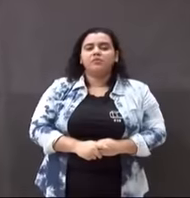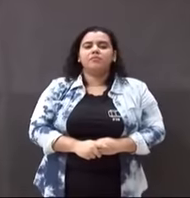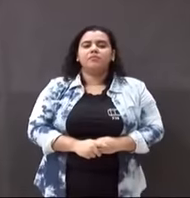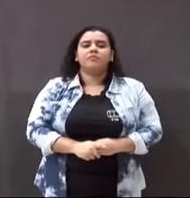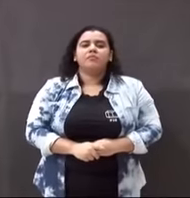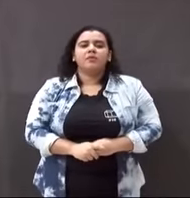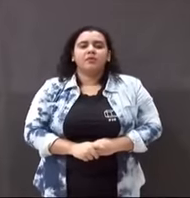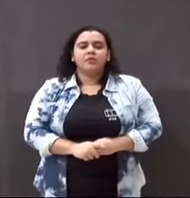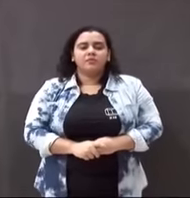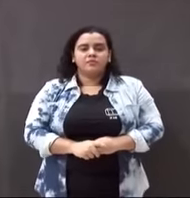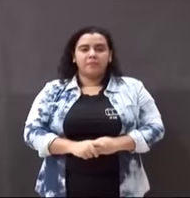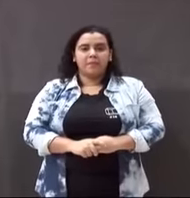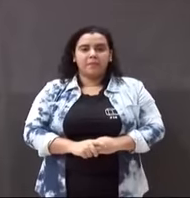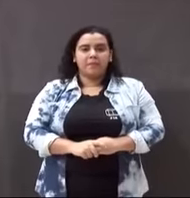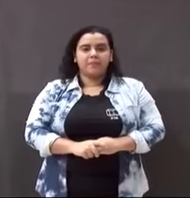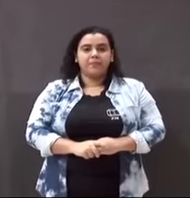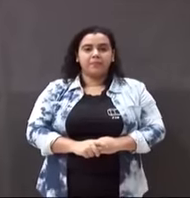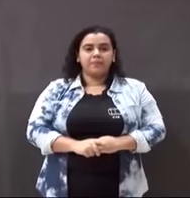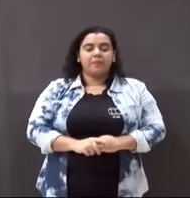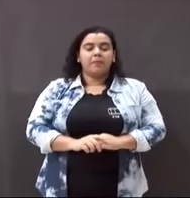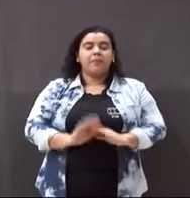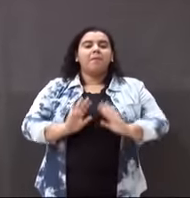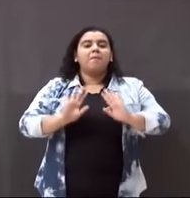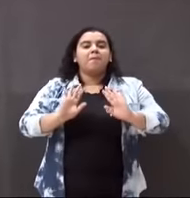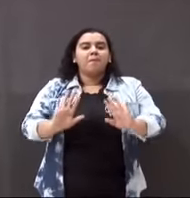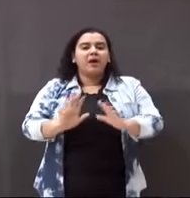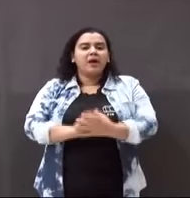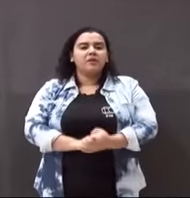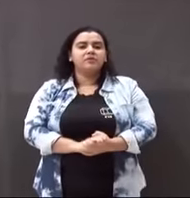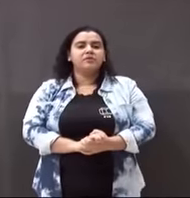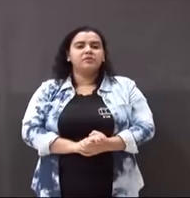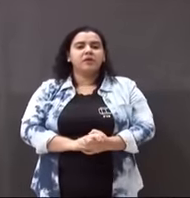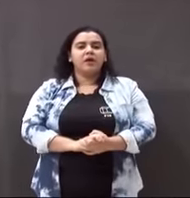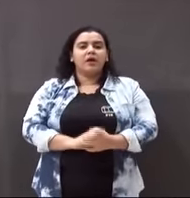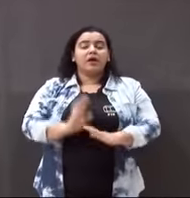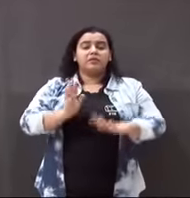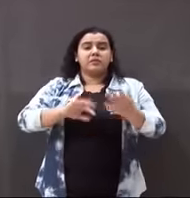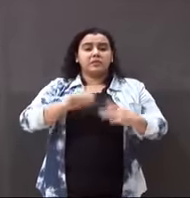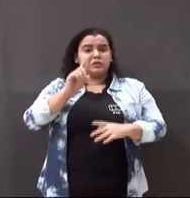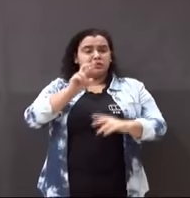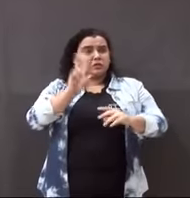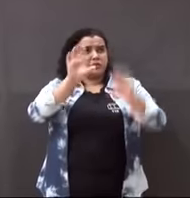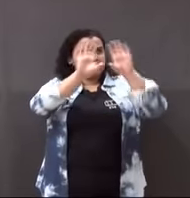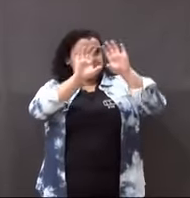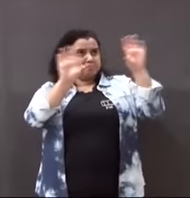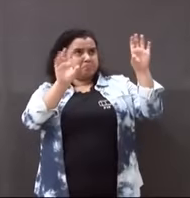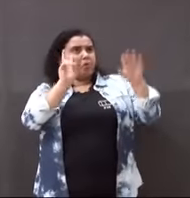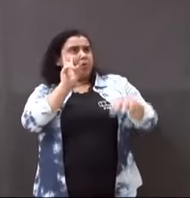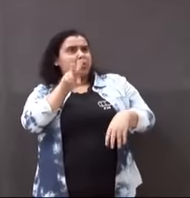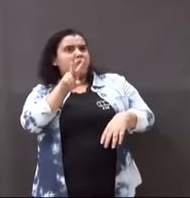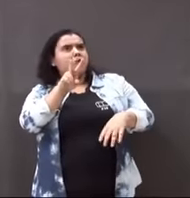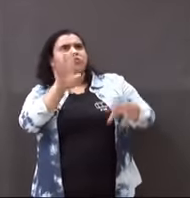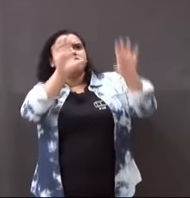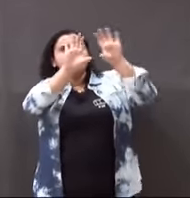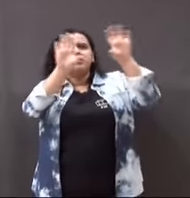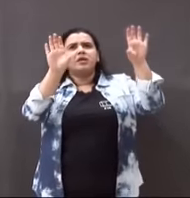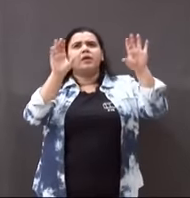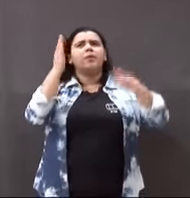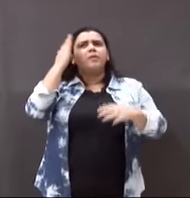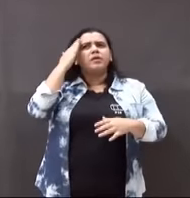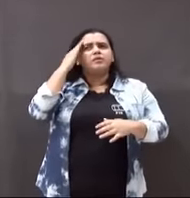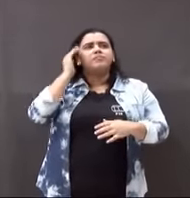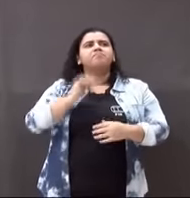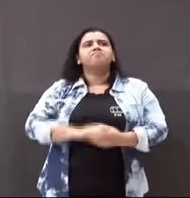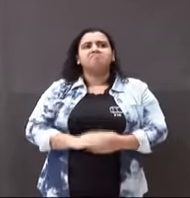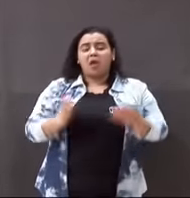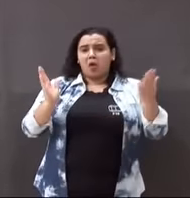conseguir nada. Mas em uma determinada noite estava tudo certo. Pedro olhou para a meteorologia e disse assim: